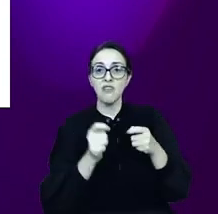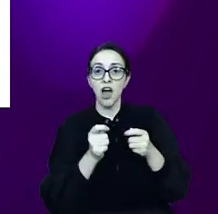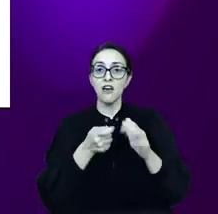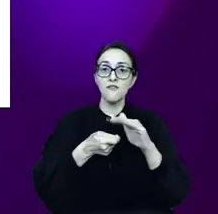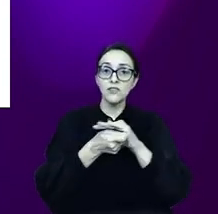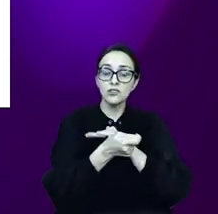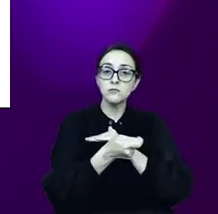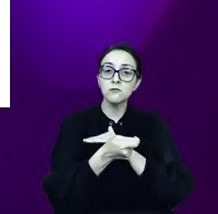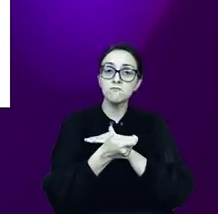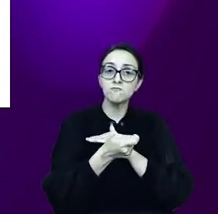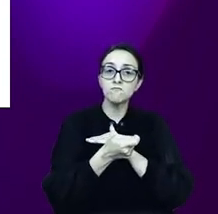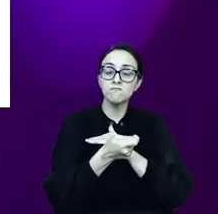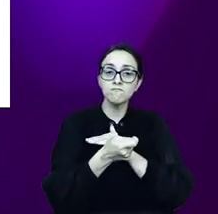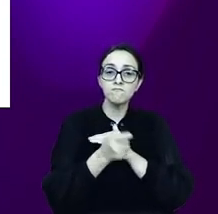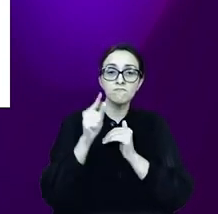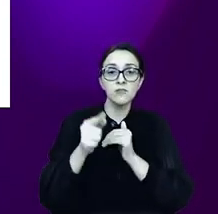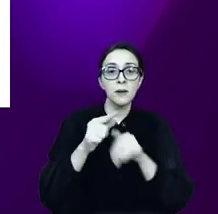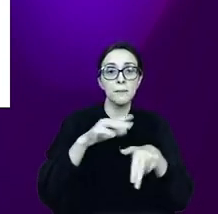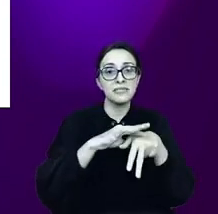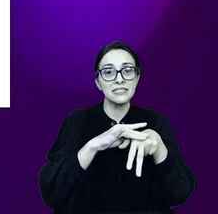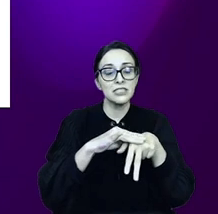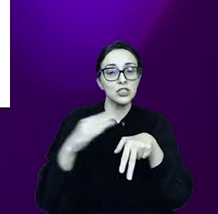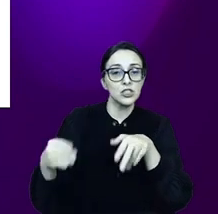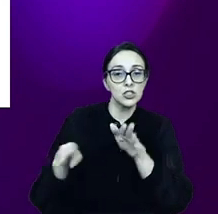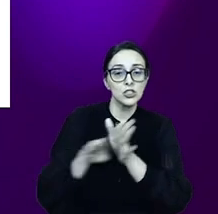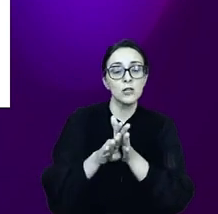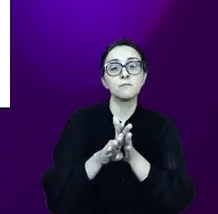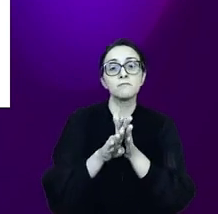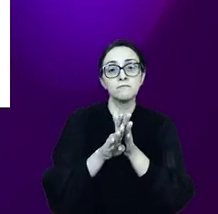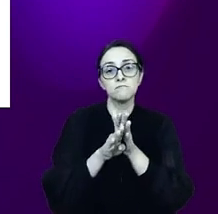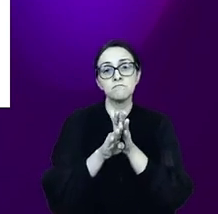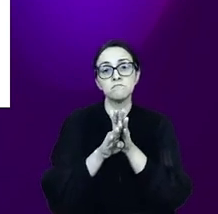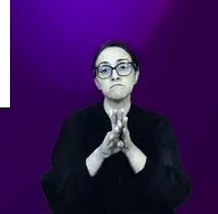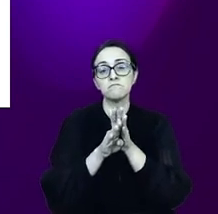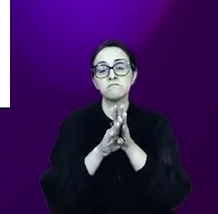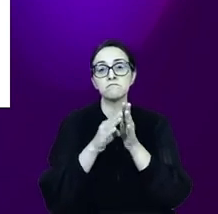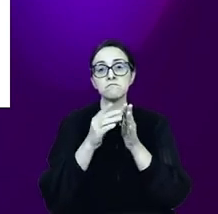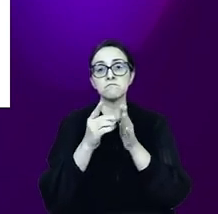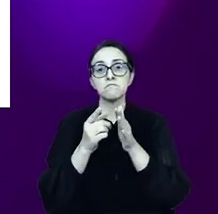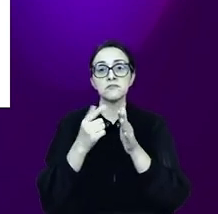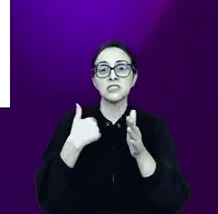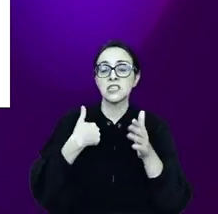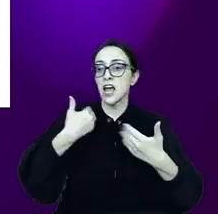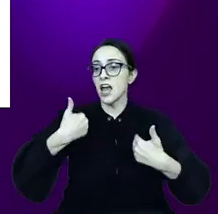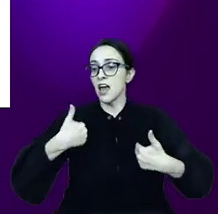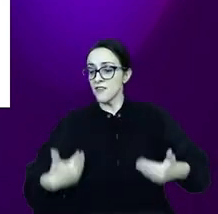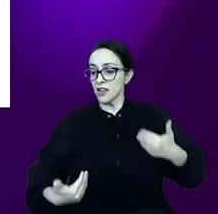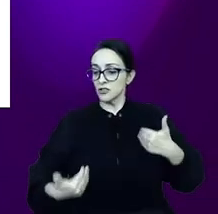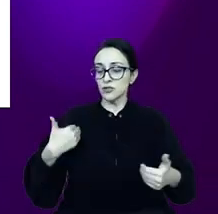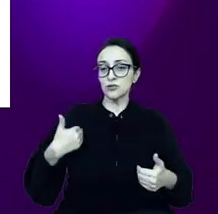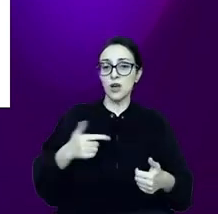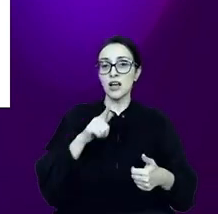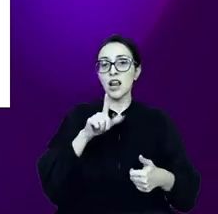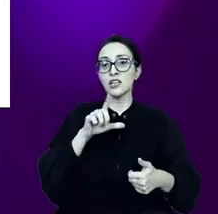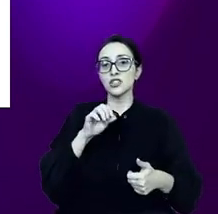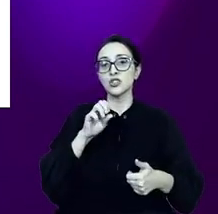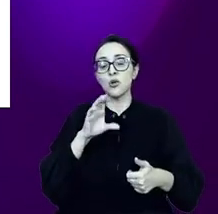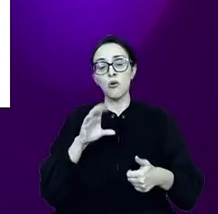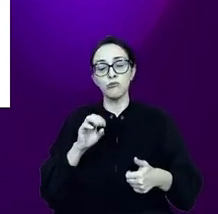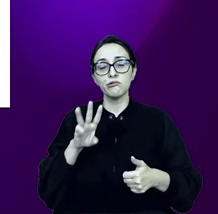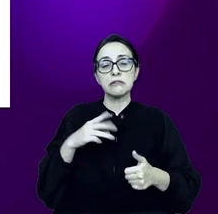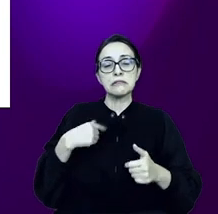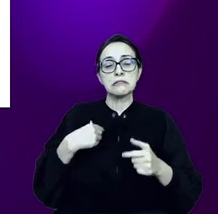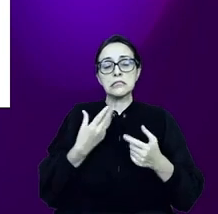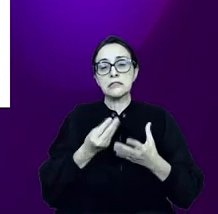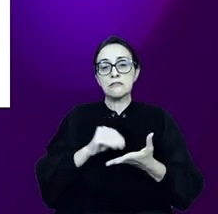investimento intenso no paciente que chega em Glasgow de 3, sem reflexo de tronco e que apresenta um hematoma cerebral? Esse paciente